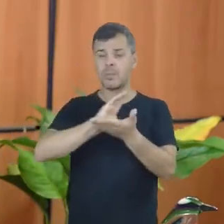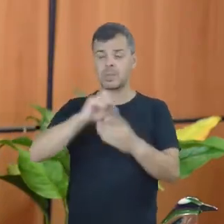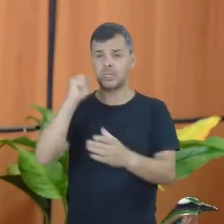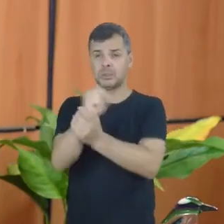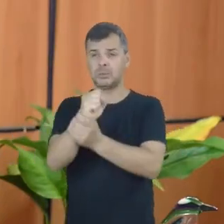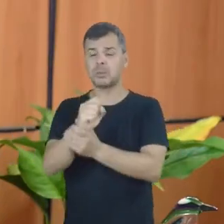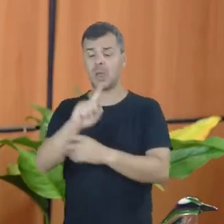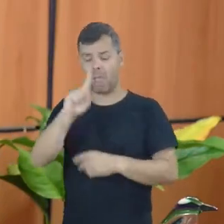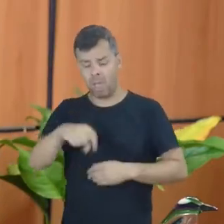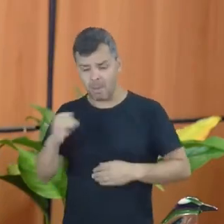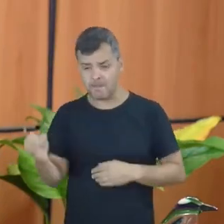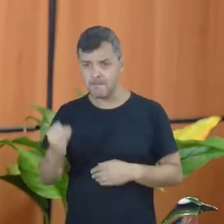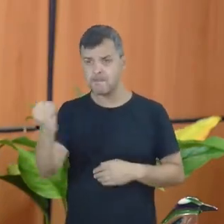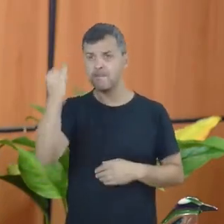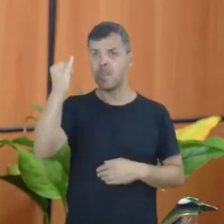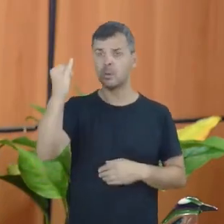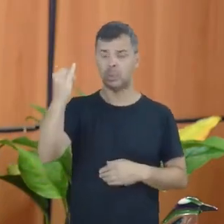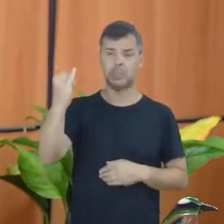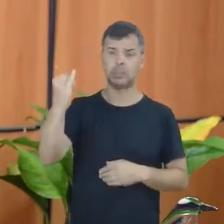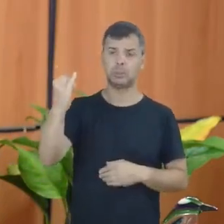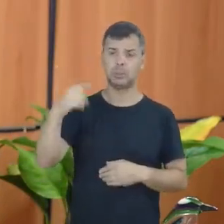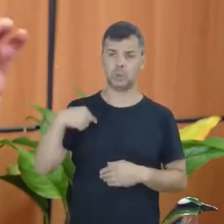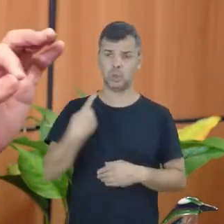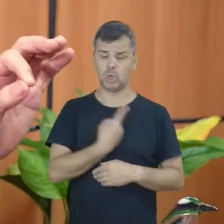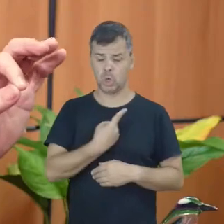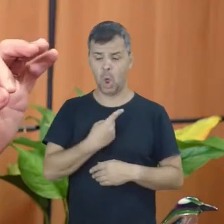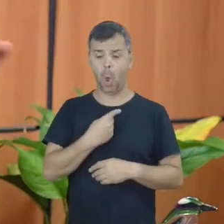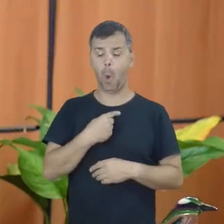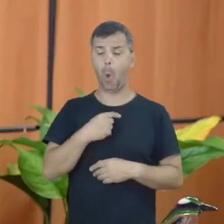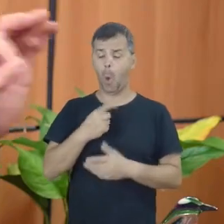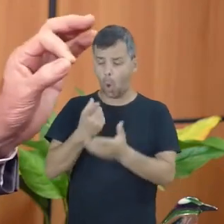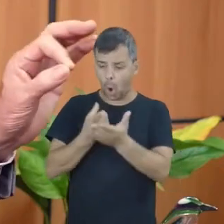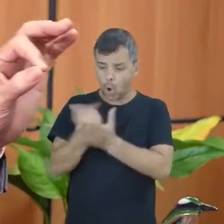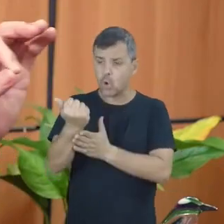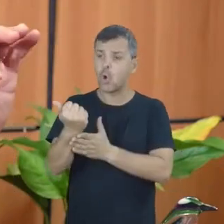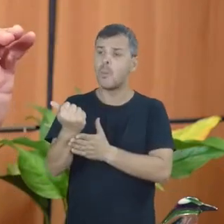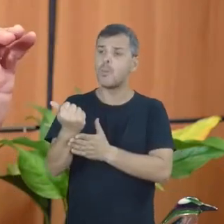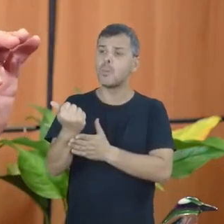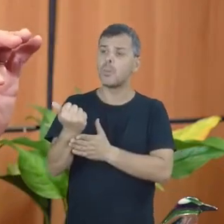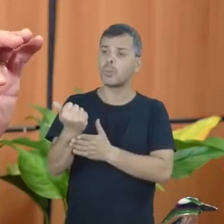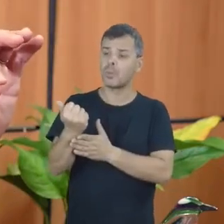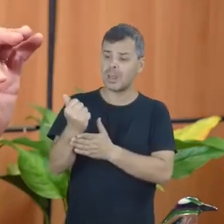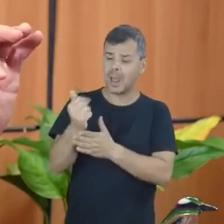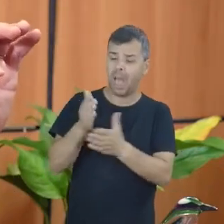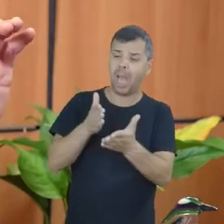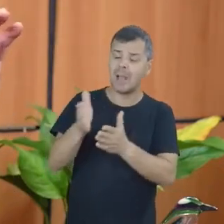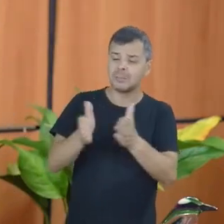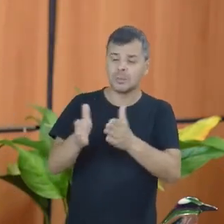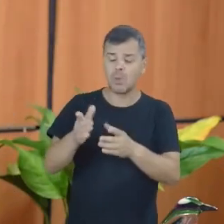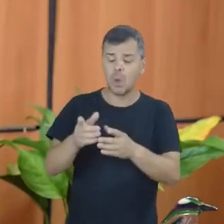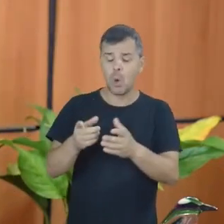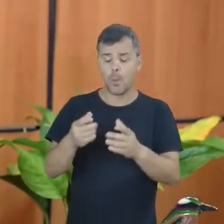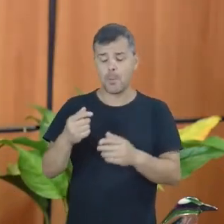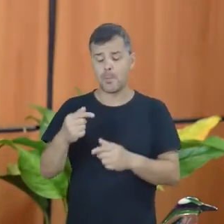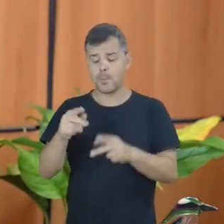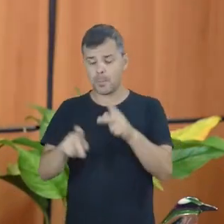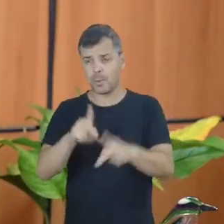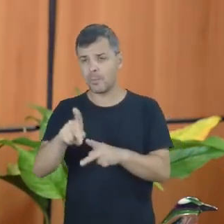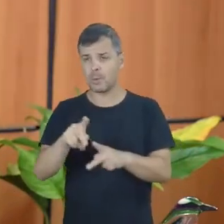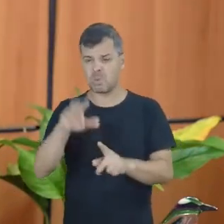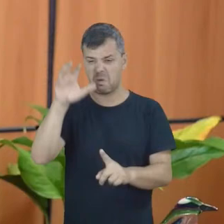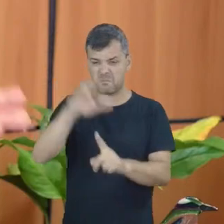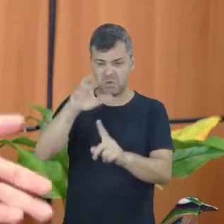preço, porque é fundamental que a gente garanta a manutenção do preço acessível para o povo brasileiro, para não impactar